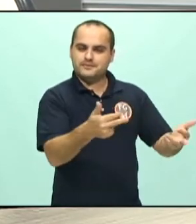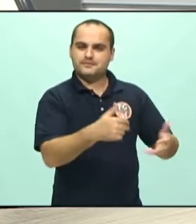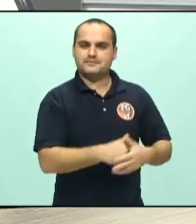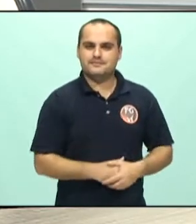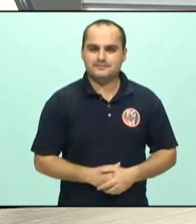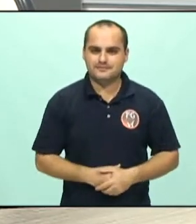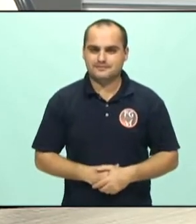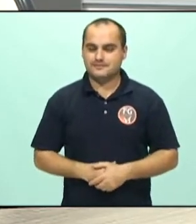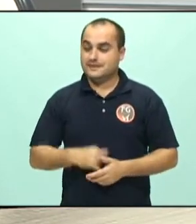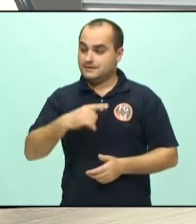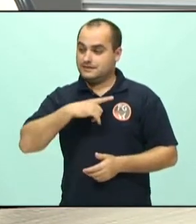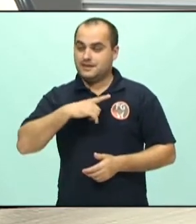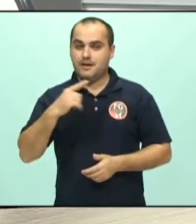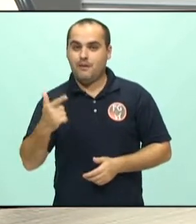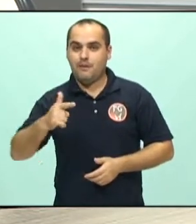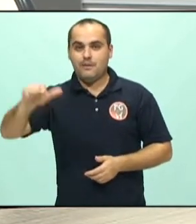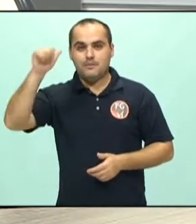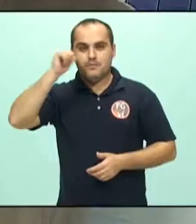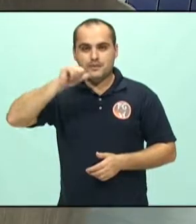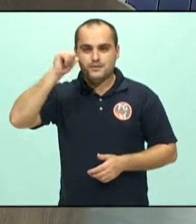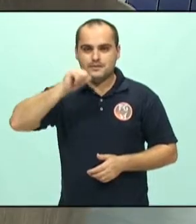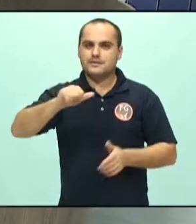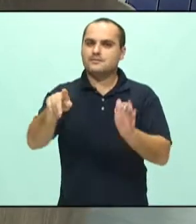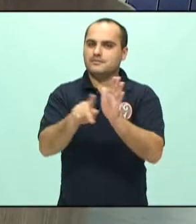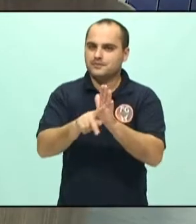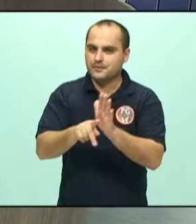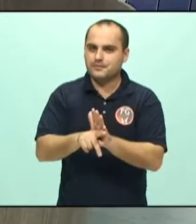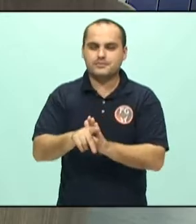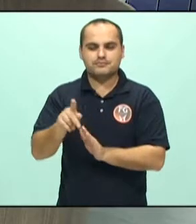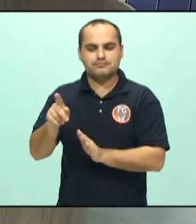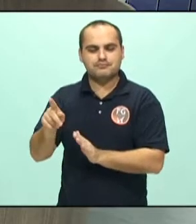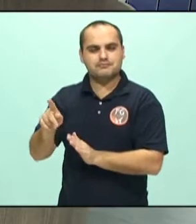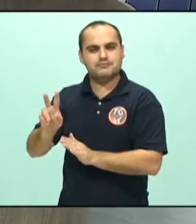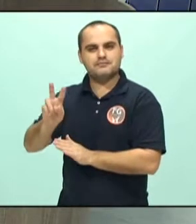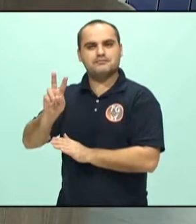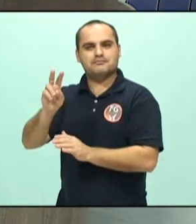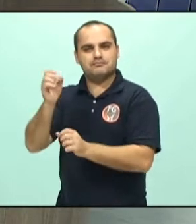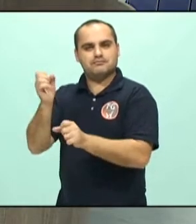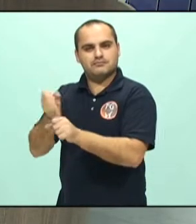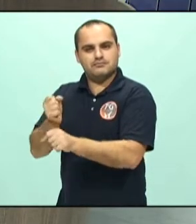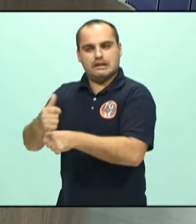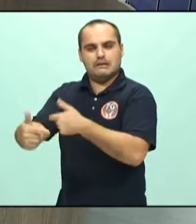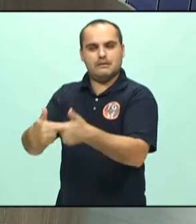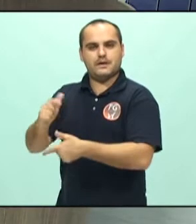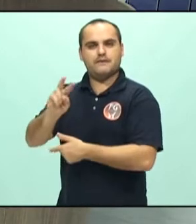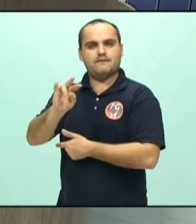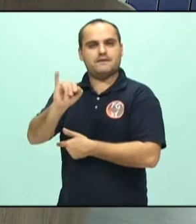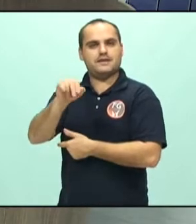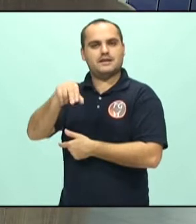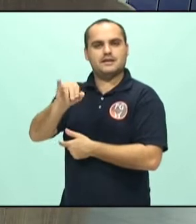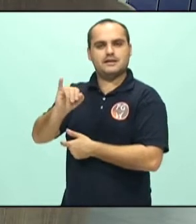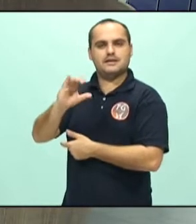Hiroshima, do Ney Matogrosso, para contextualizar a obra do Vinícius de Moraes, e nesse ano elas